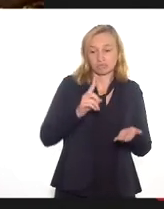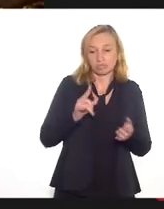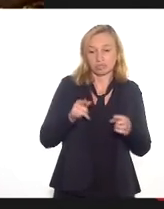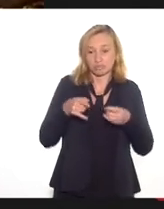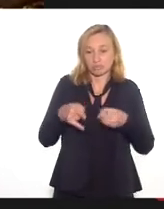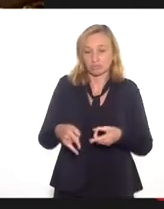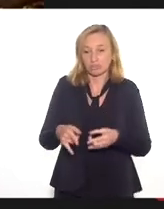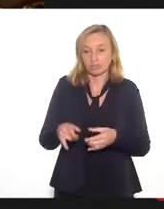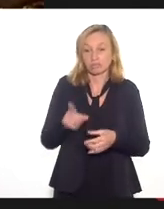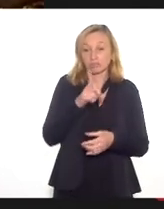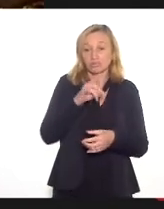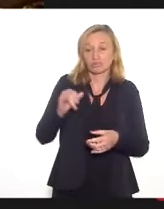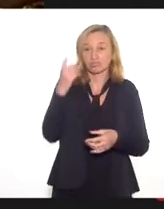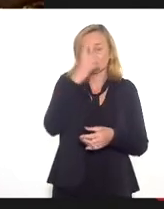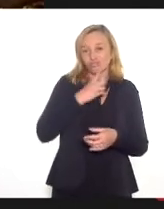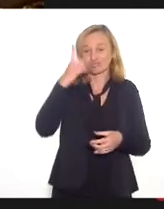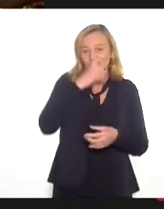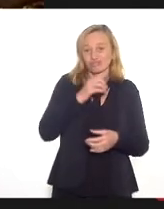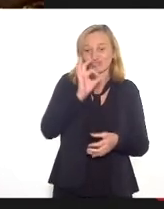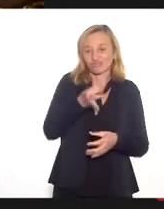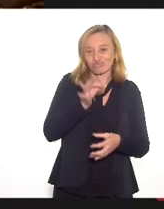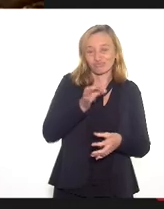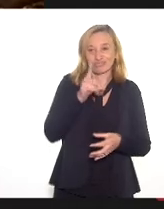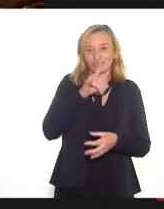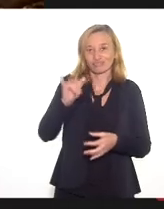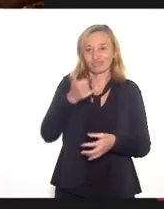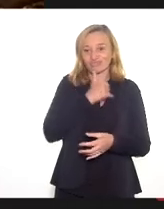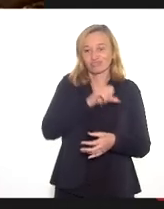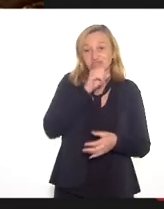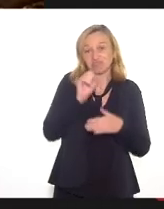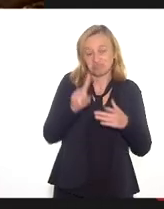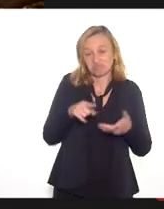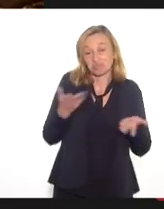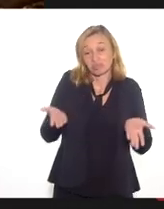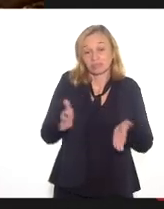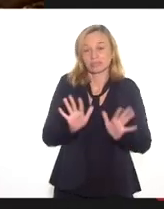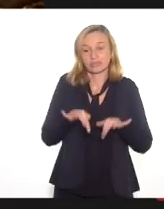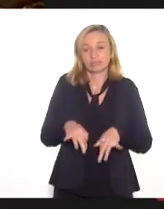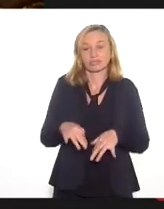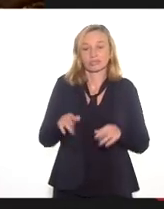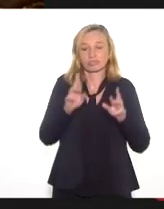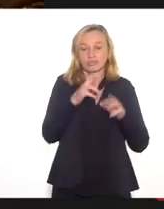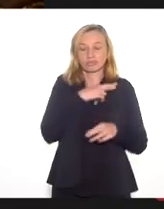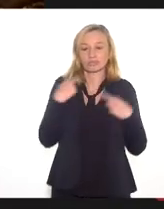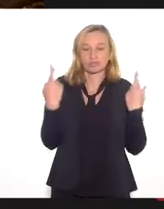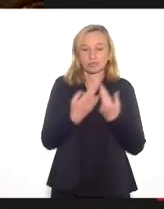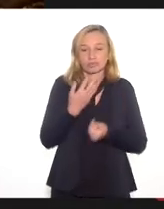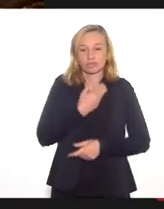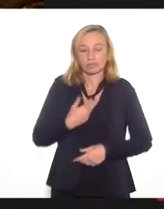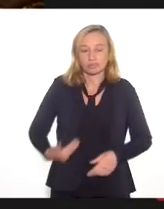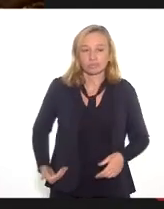no domingo justamente no dia das mães enfim uma audiência pública que